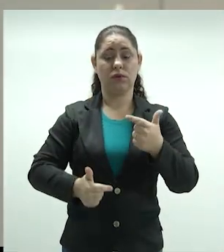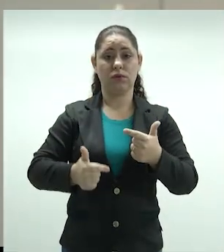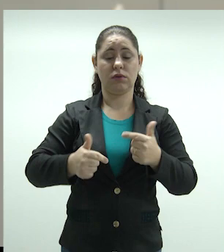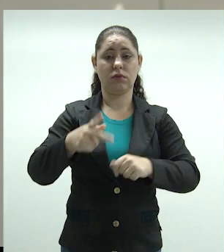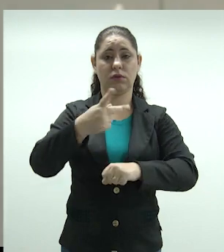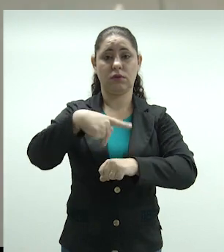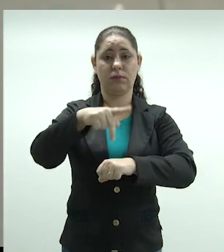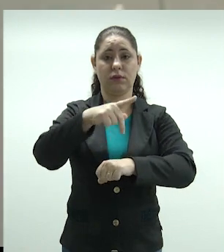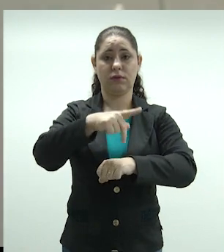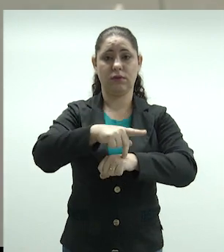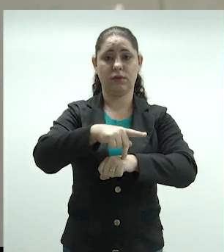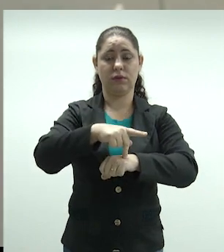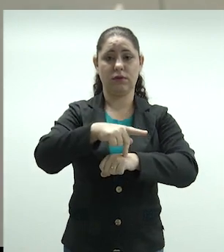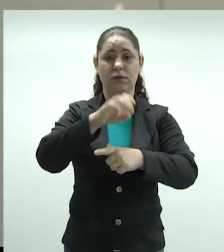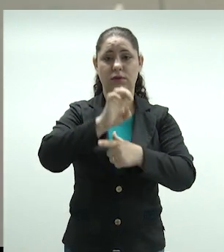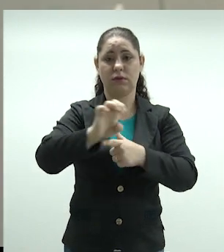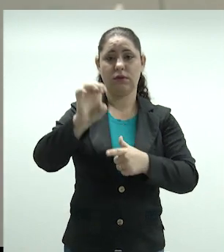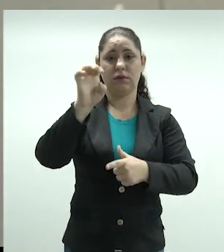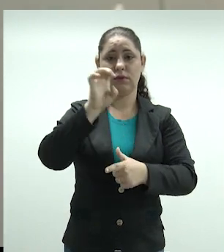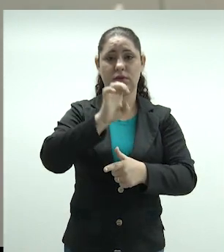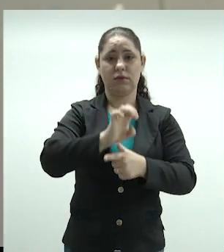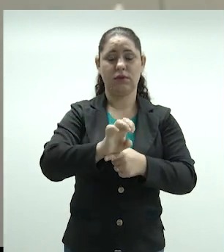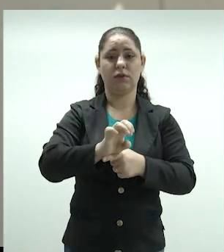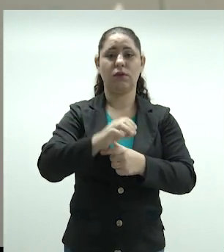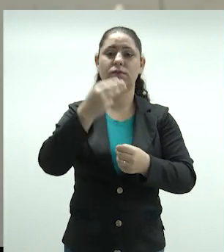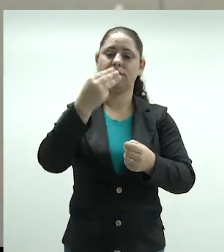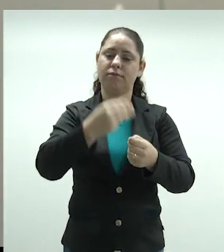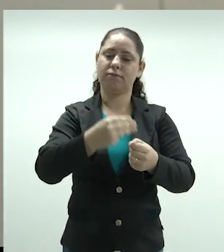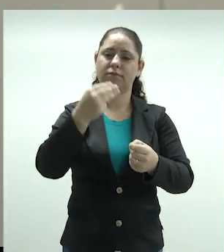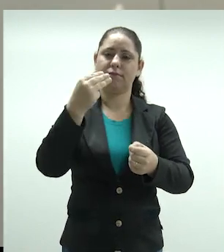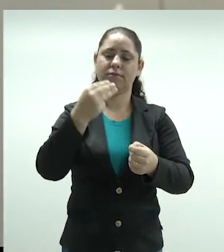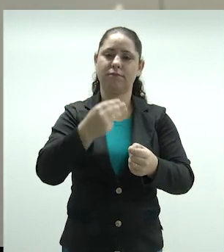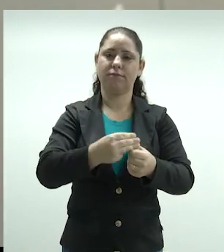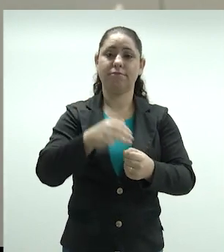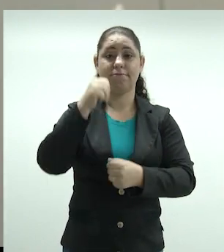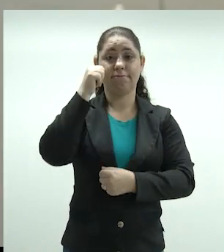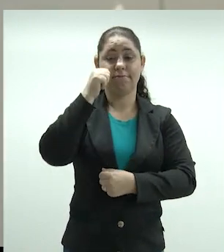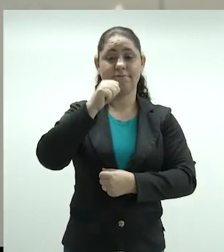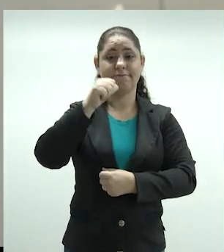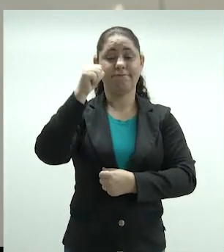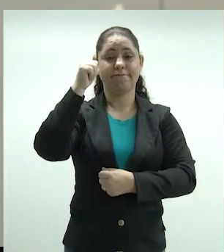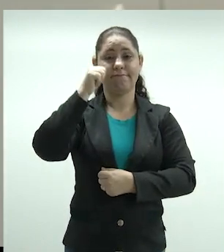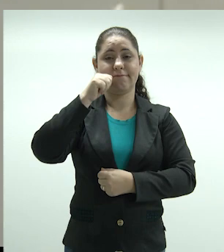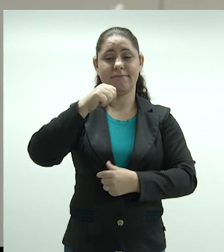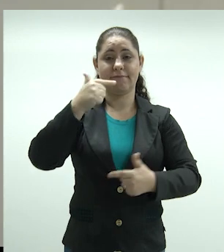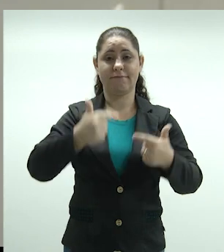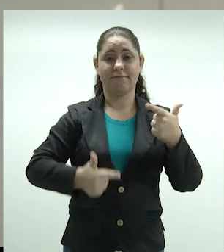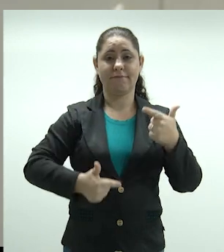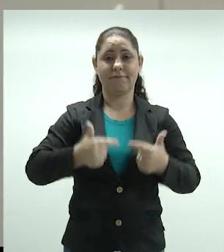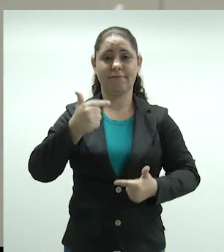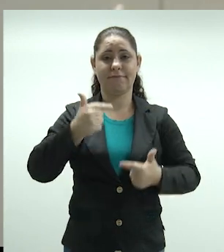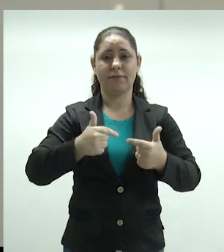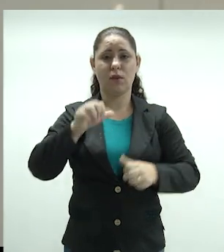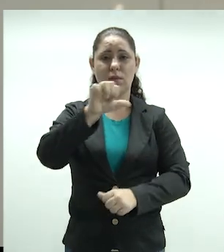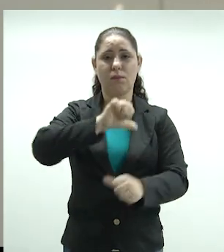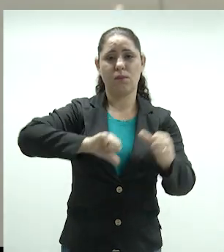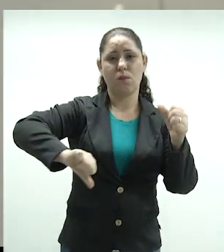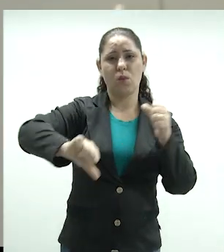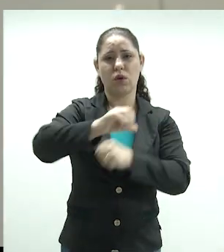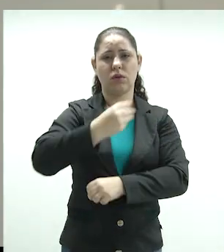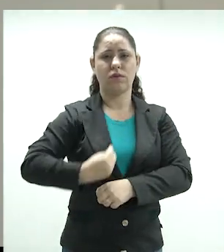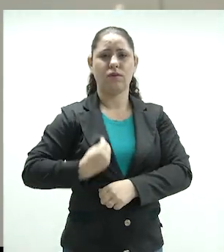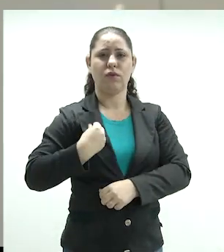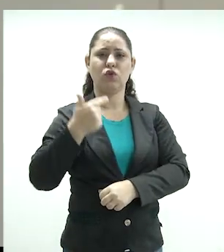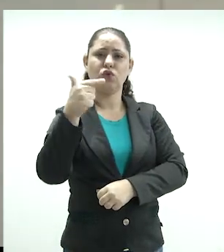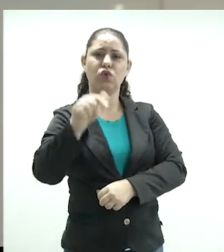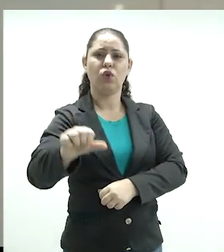nosso país, no nosso estado, nos nossos municípios. Uma mulher na política, ela muda a